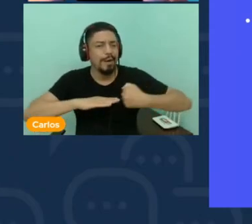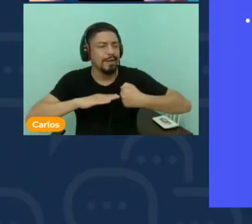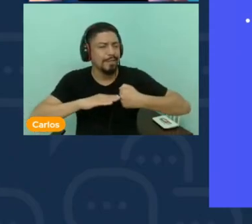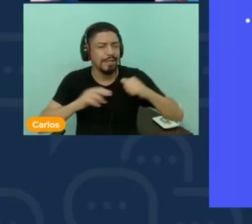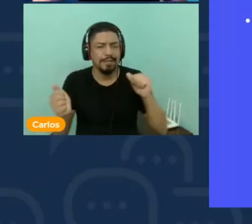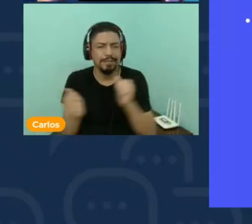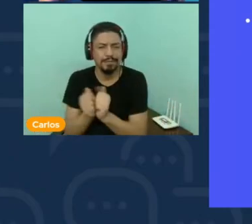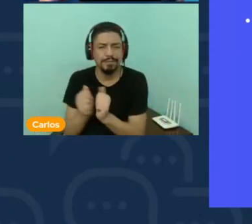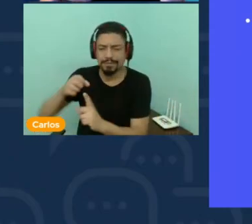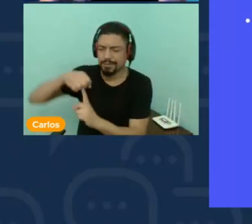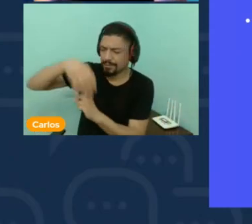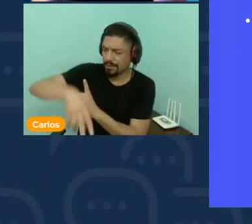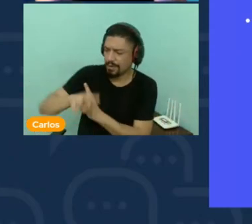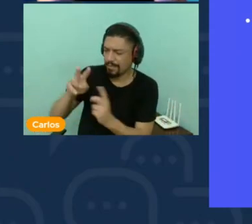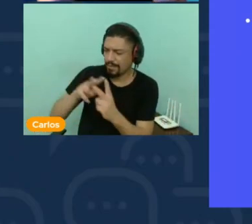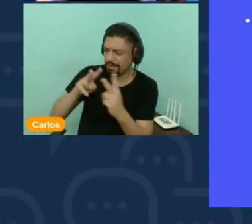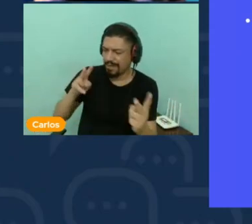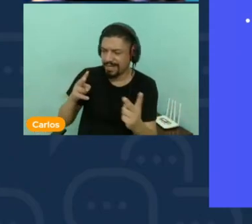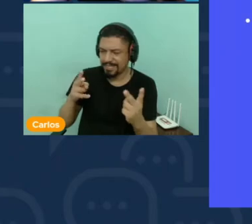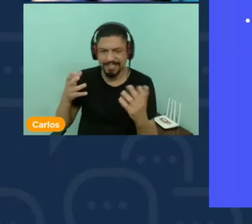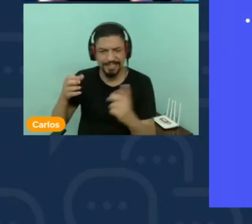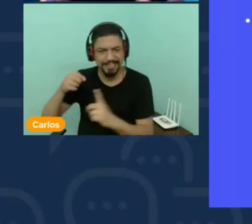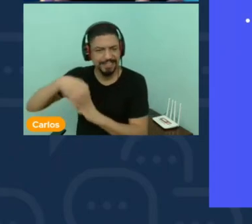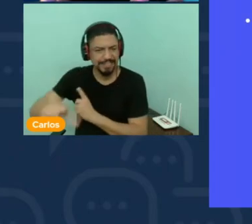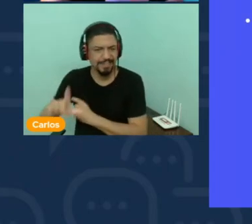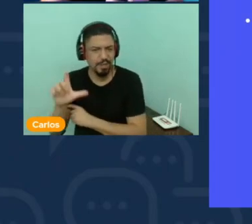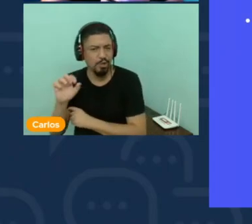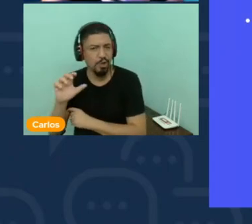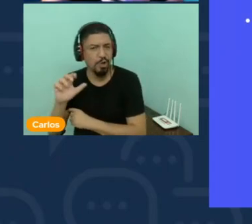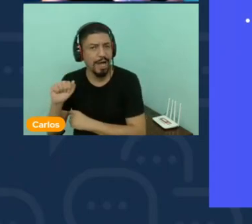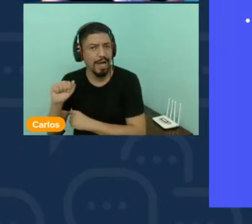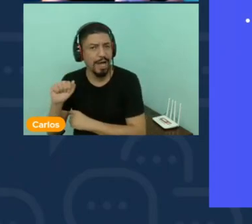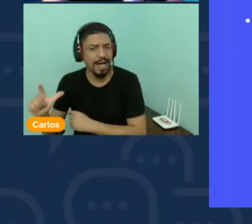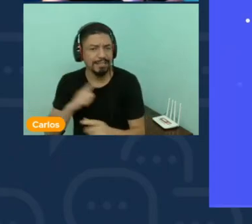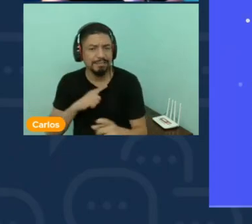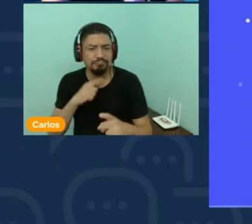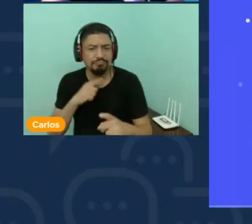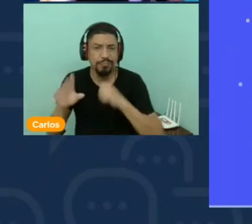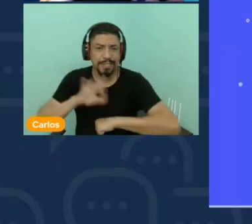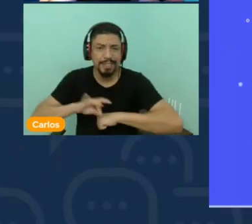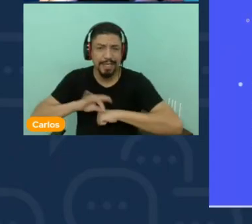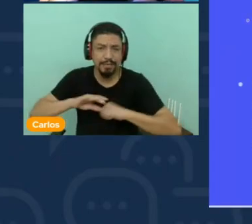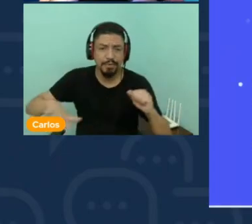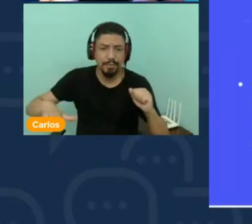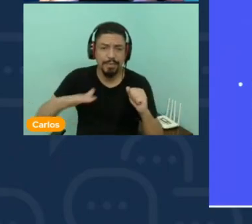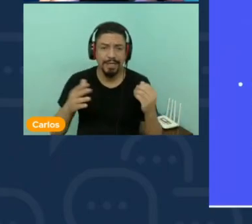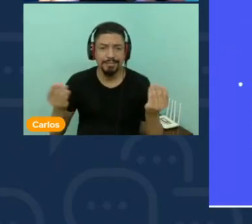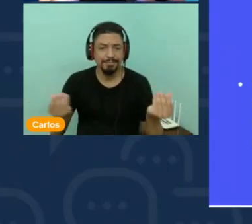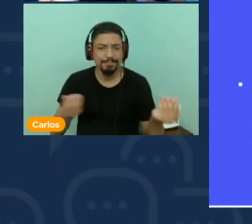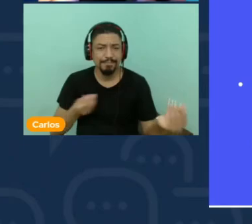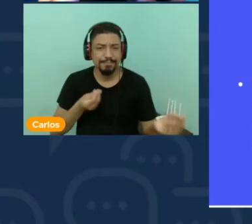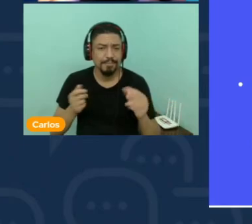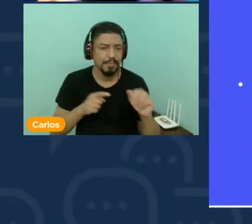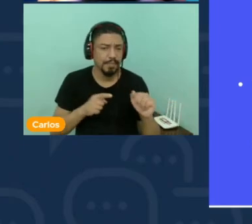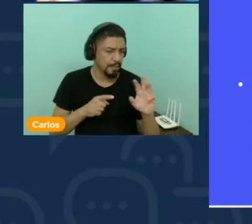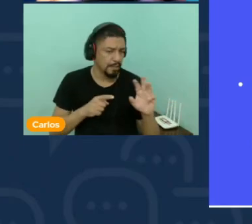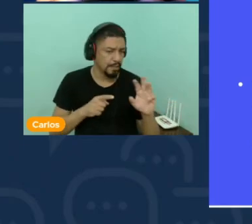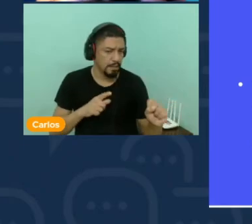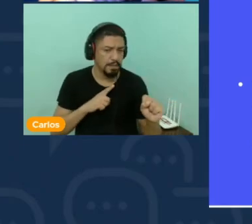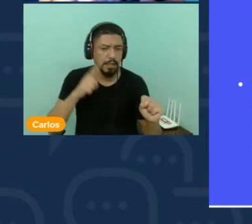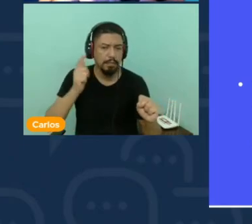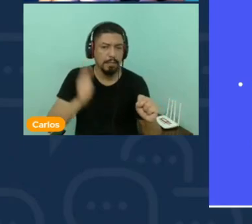minha instância, do meu servidor, com dúvidas técnicas no meu ambiente, a AWS tem o Amazon